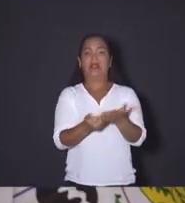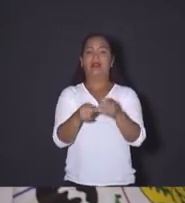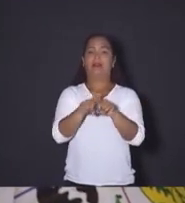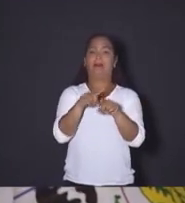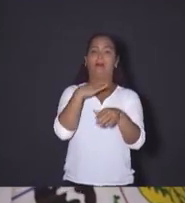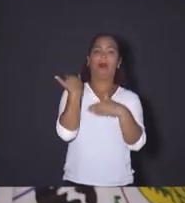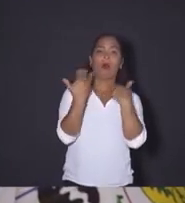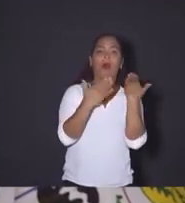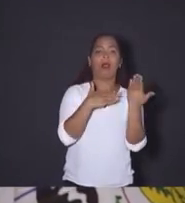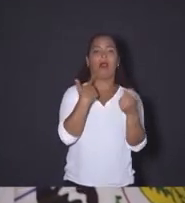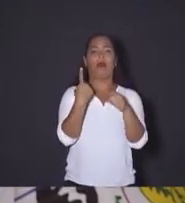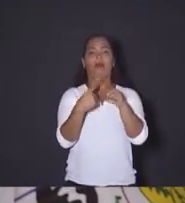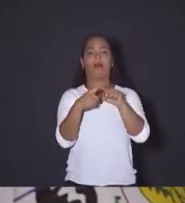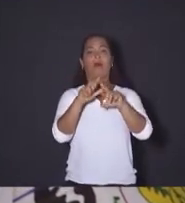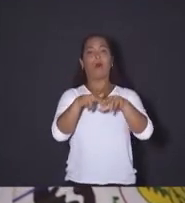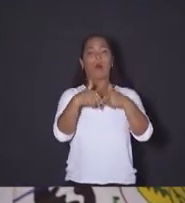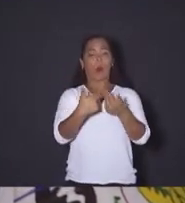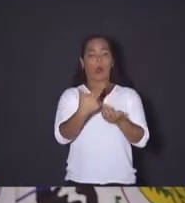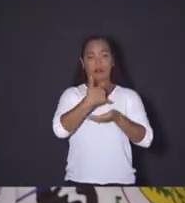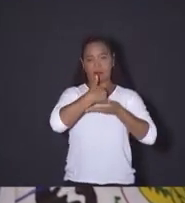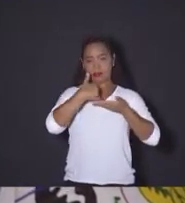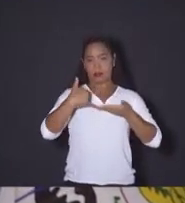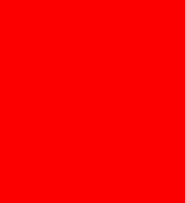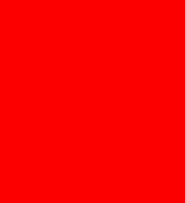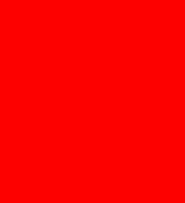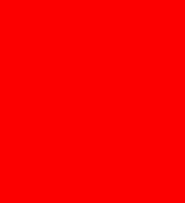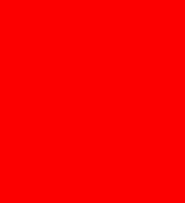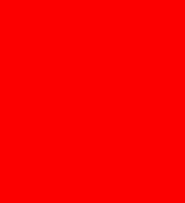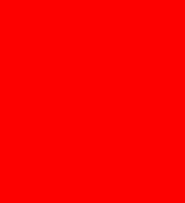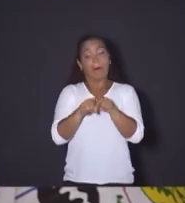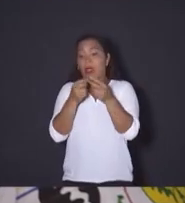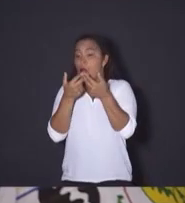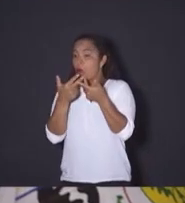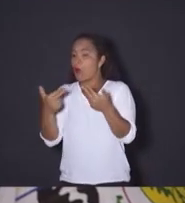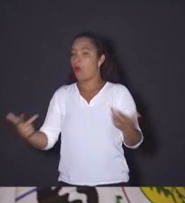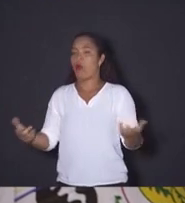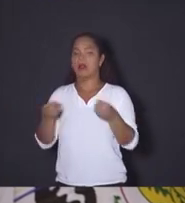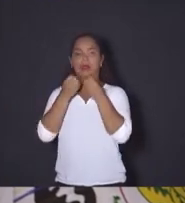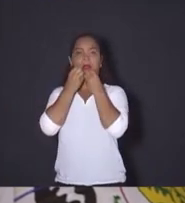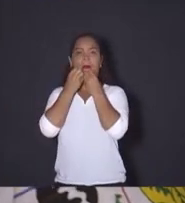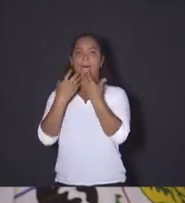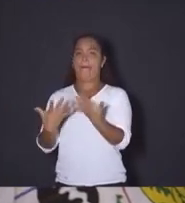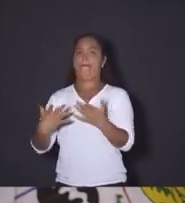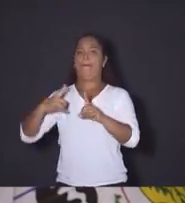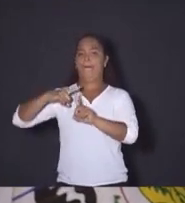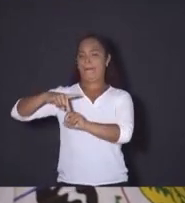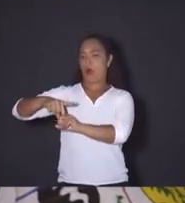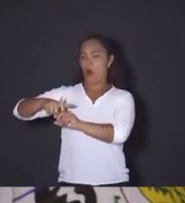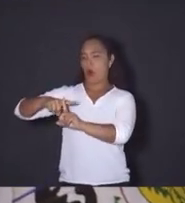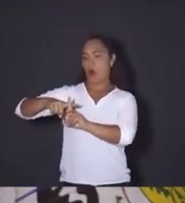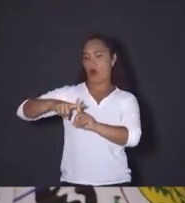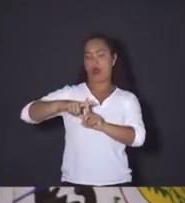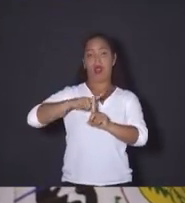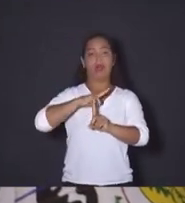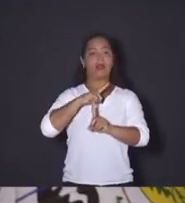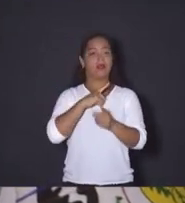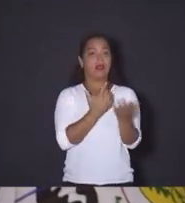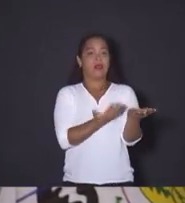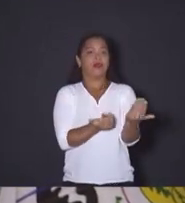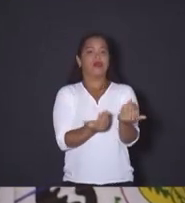fico também há muita coisa boa há muitos jovens que querem verdadeiramente